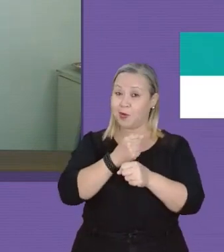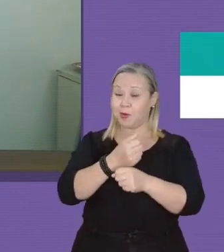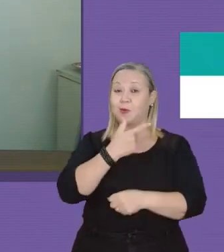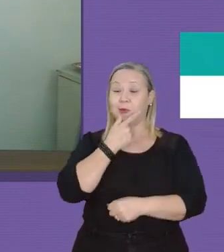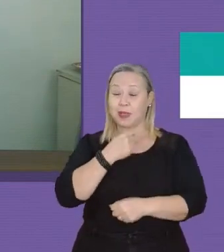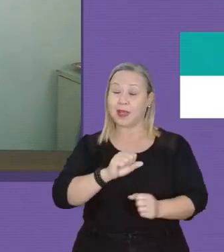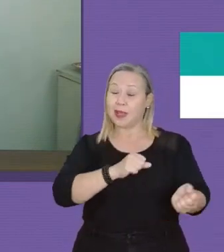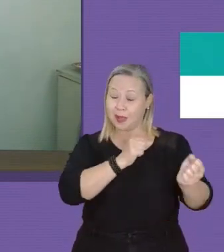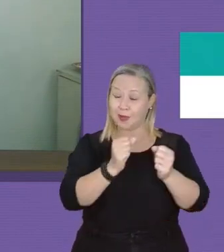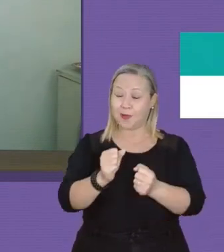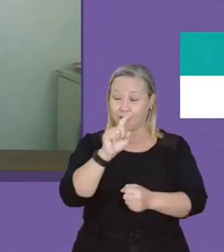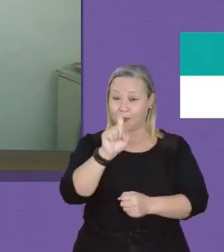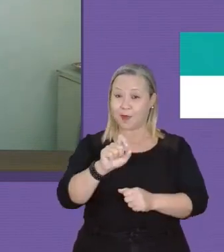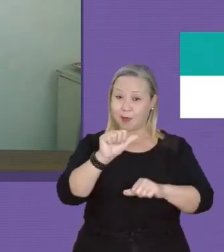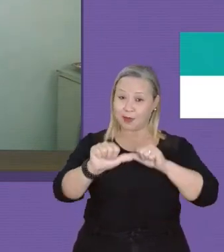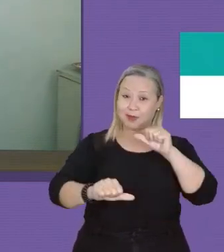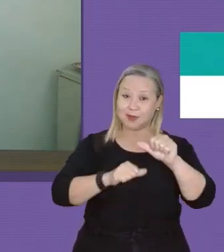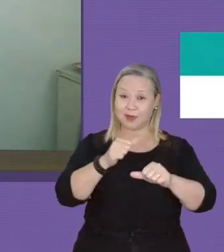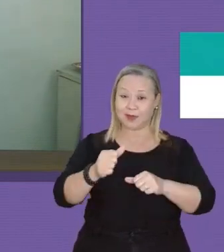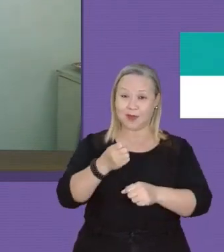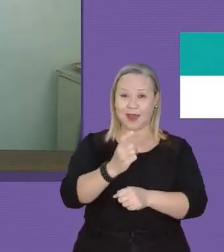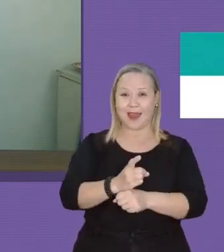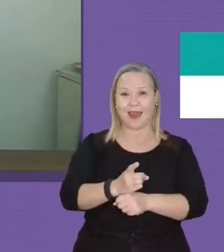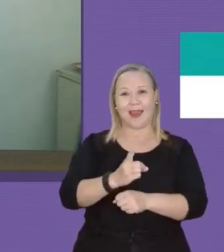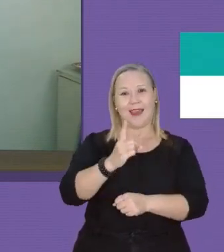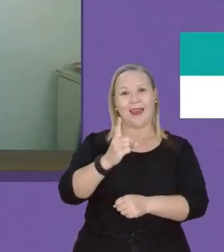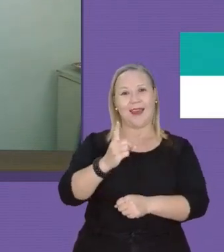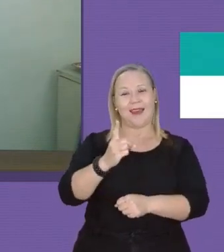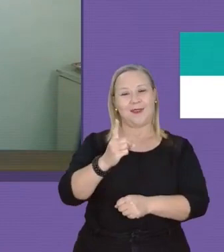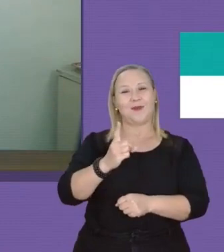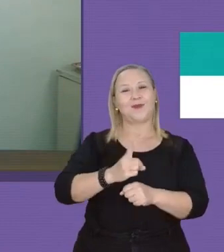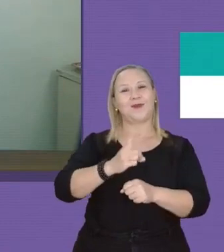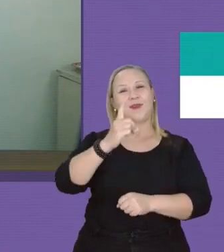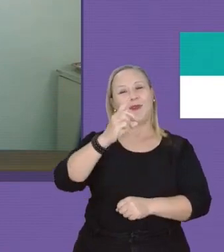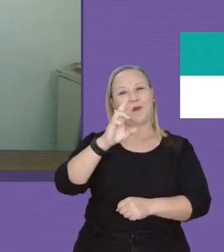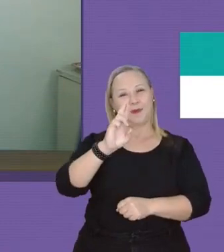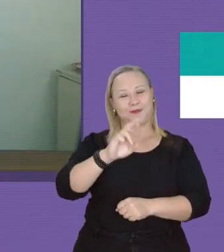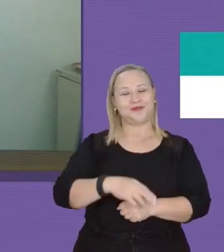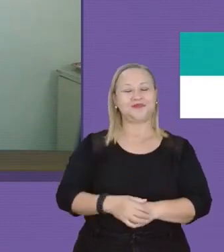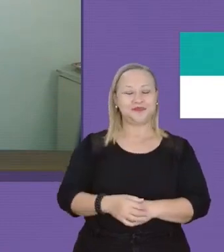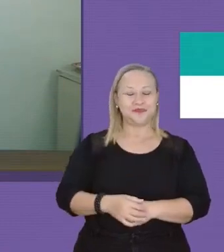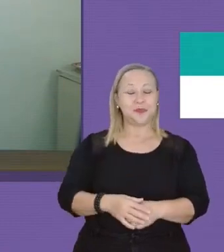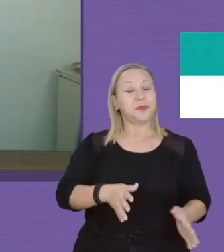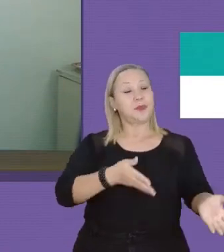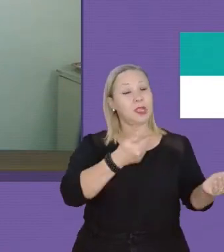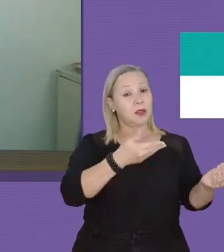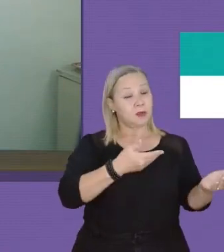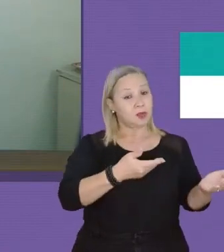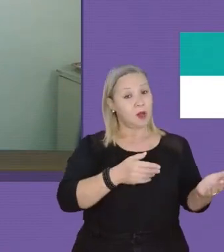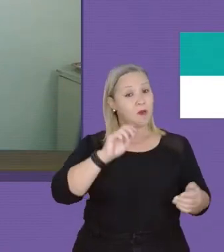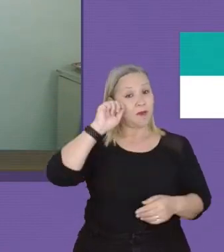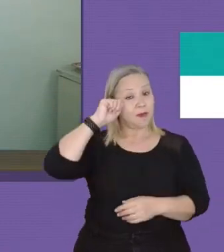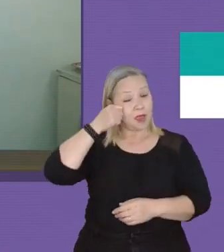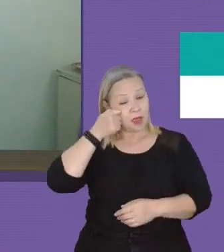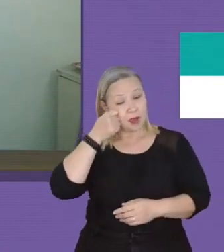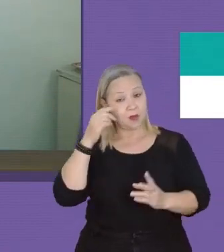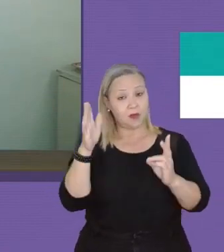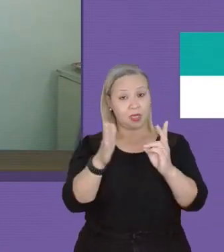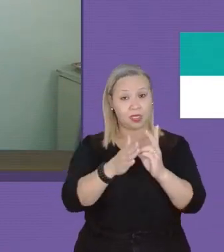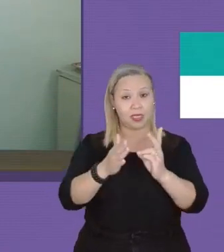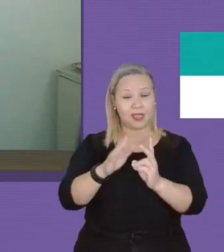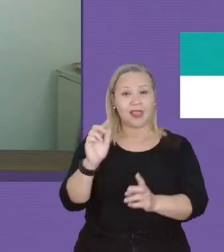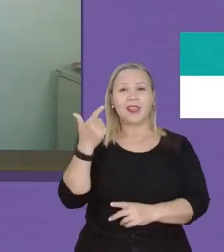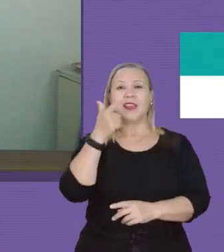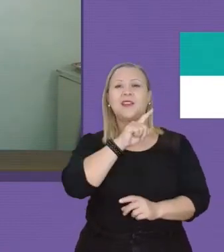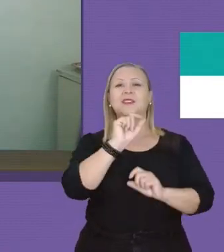ser doutor. Pela jovem e pelo jovem negro e indígena que conquistou o direito